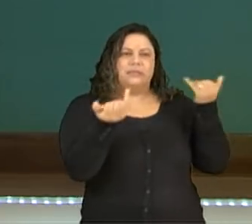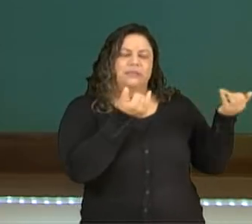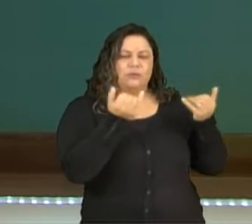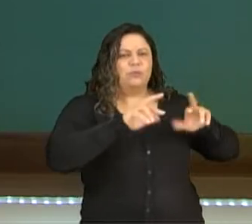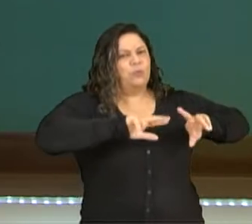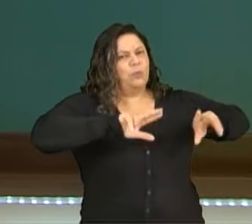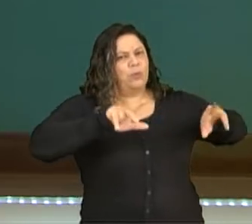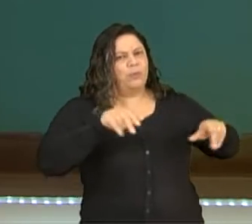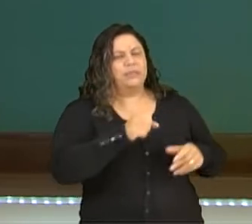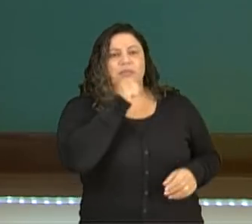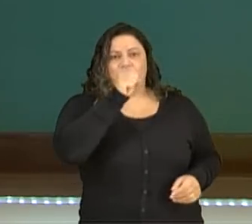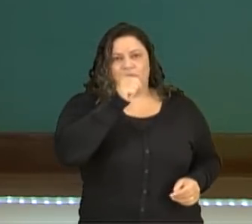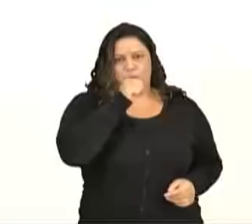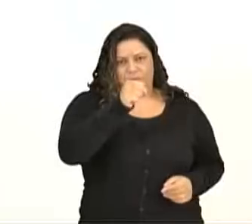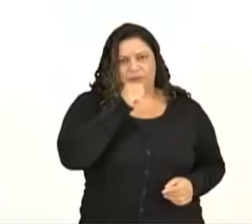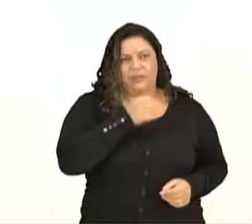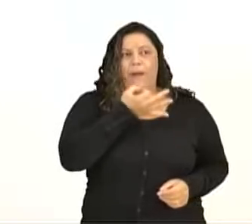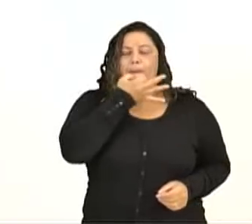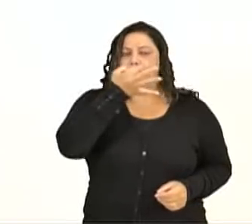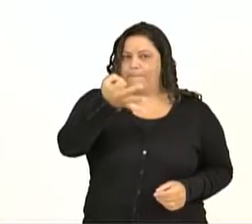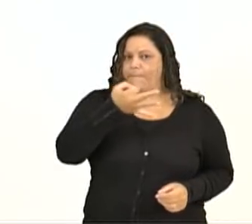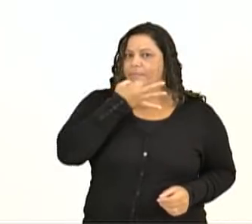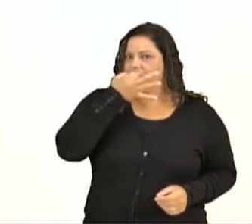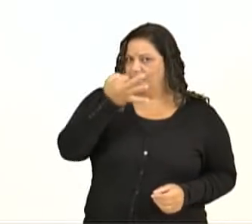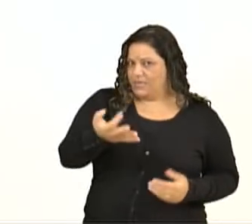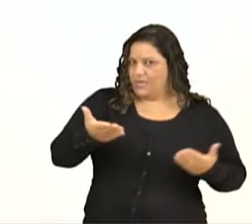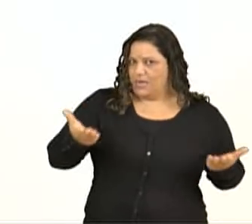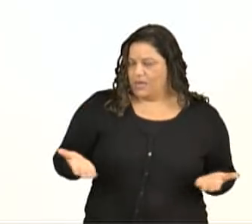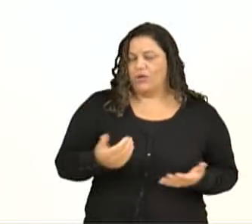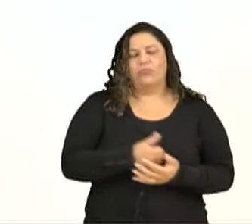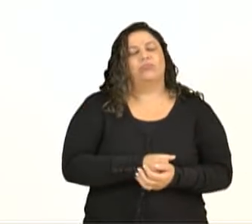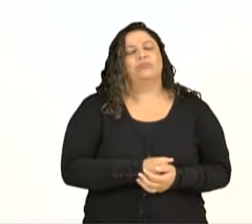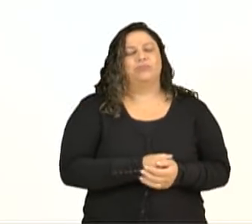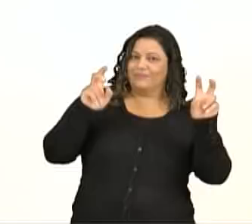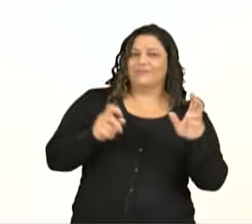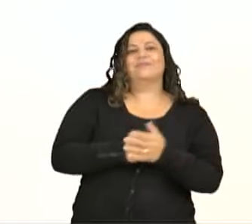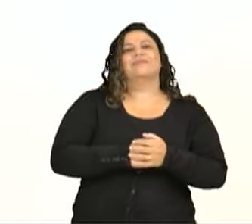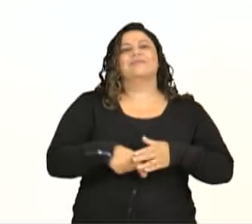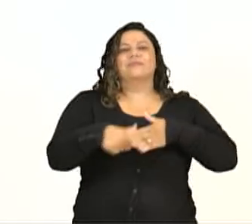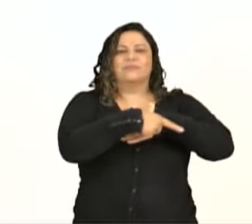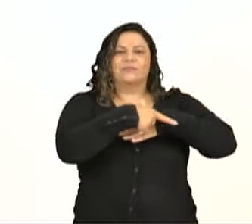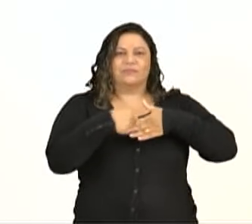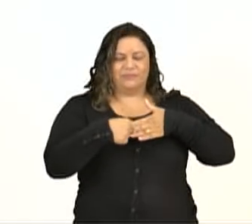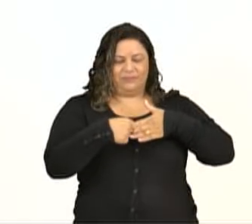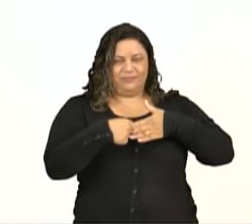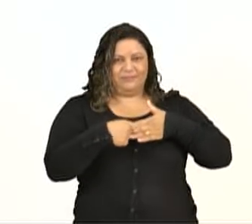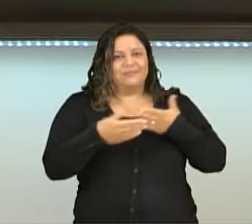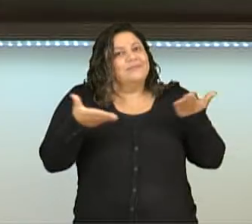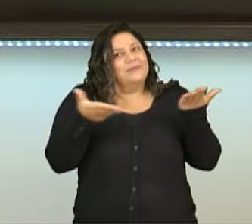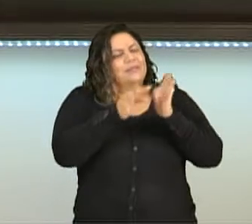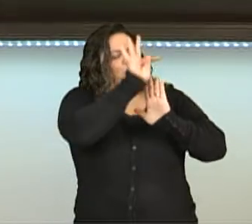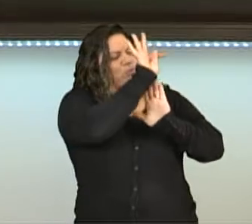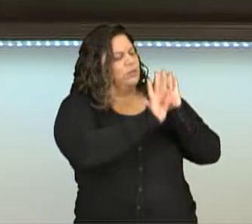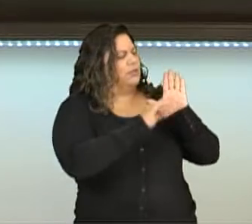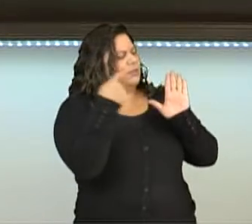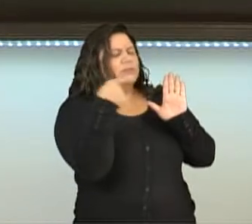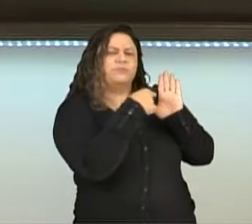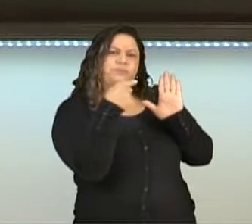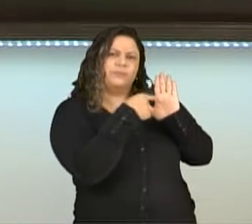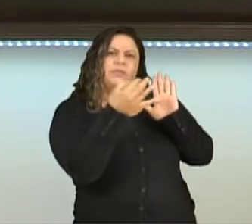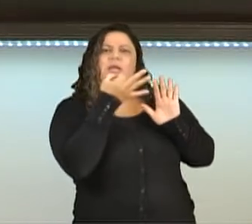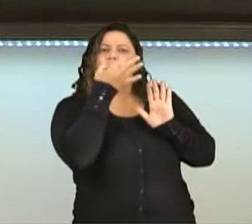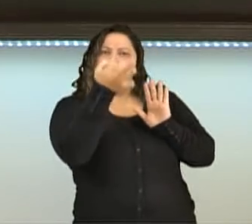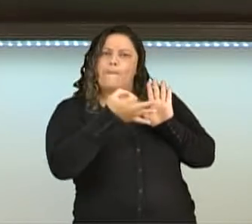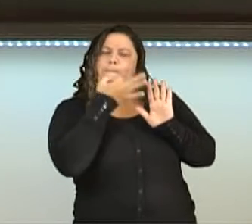mais opinião, então já entra a assinatura do autor. Também nesse texto tem